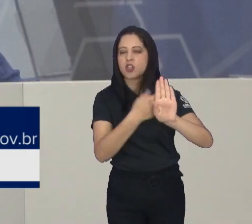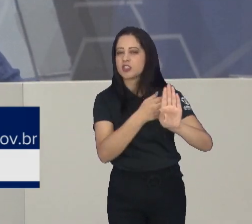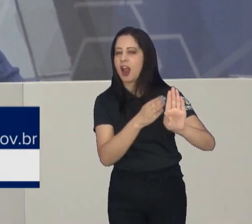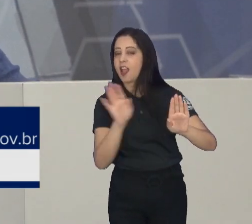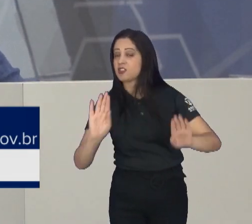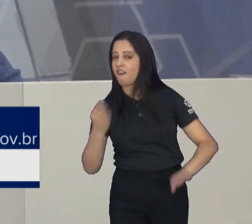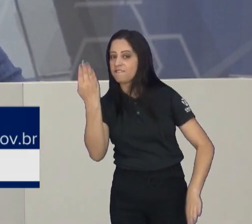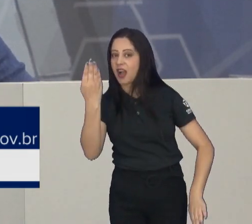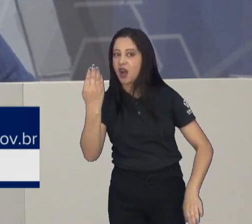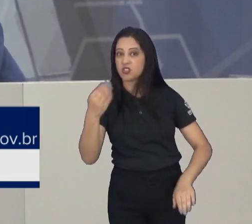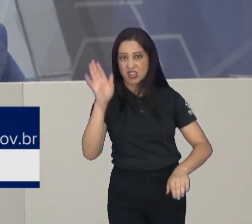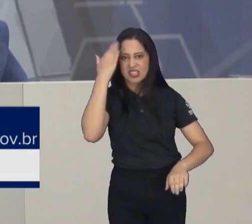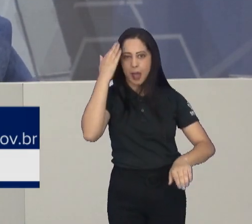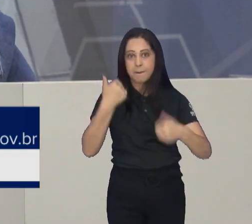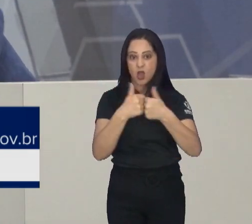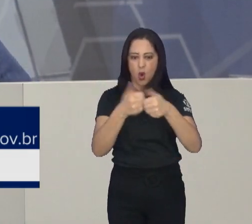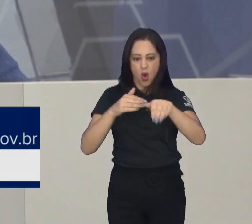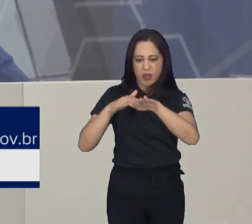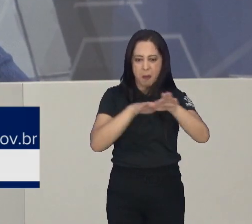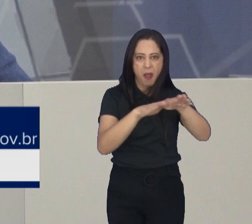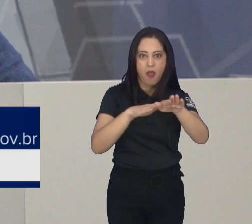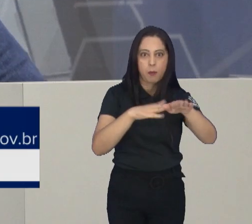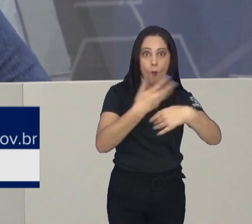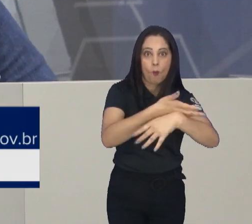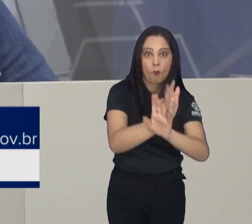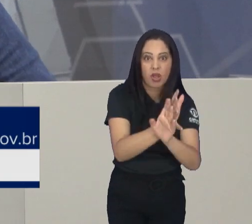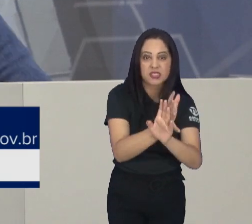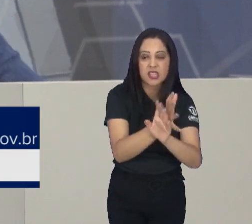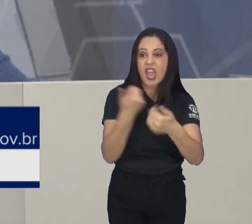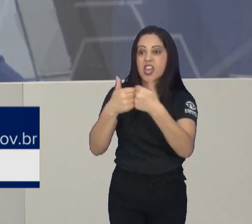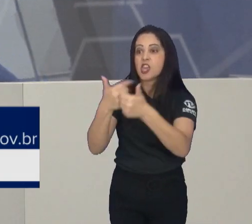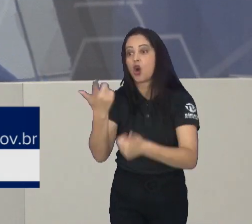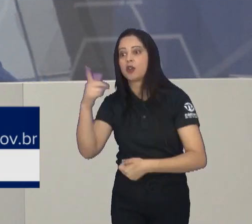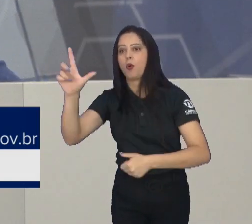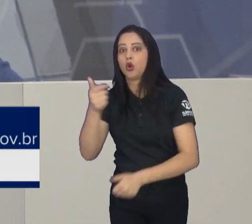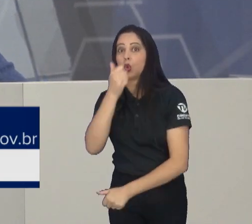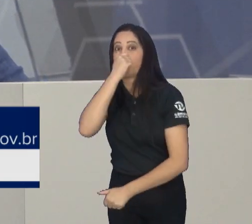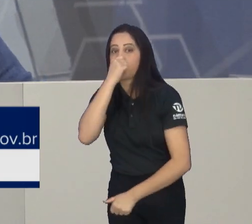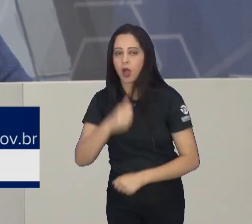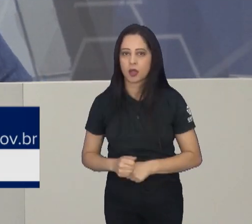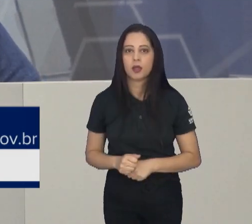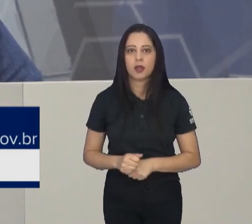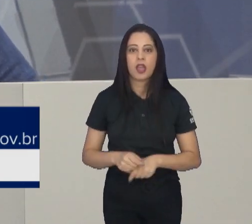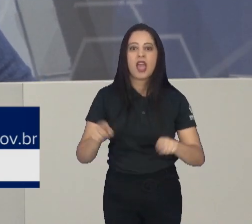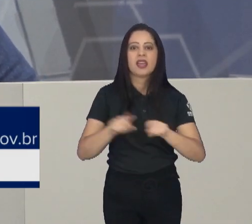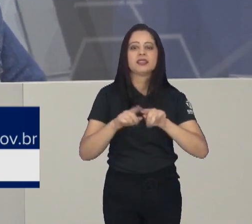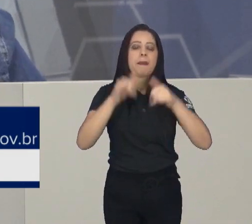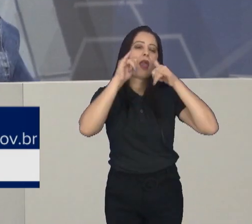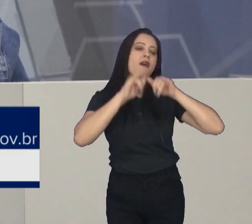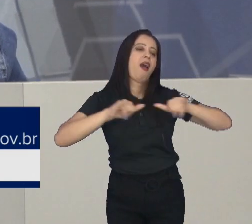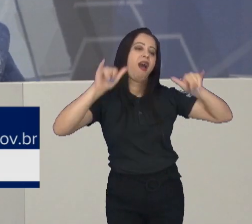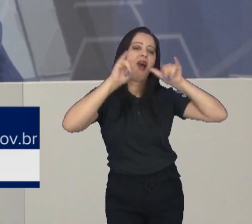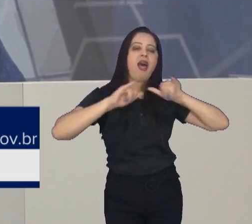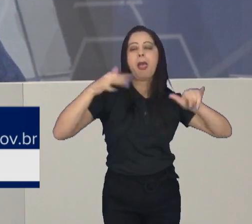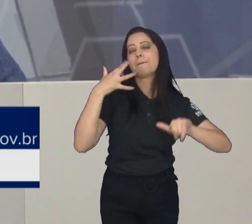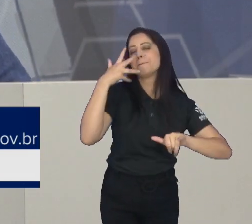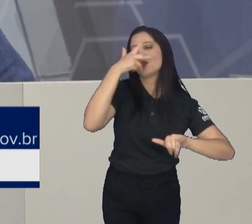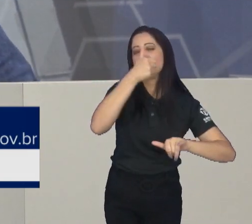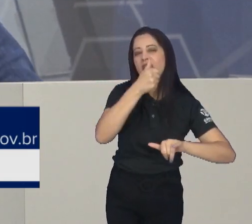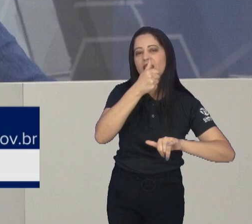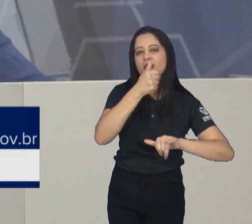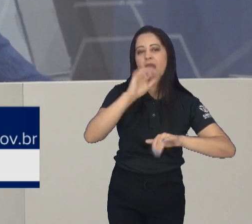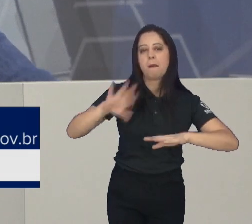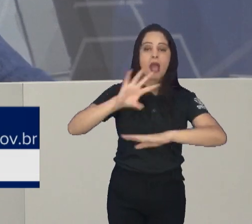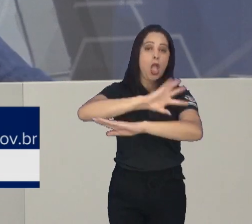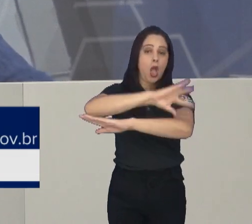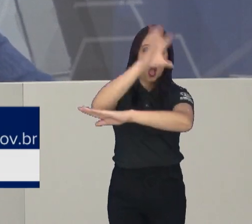verde, vazia, enquanto as outras estão superlotadas. É ter propaganda bonita, enganosa, do tamanho de uma ponte saiada que não